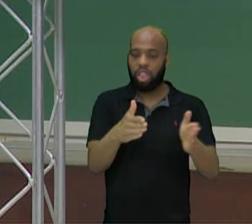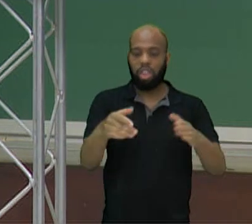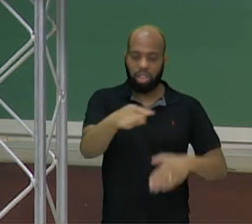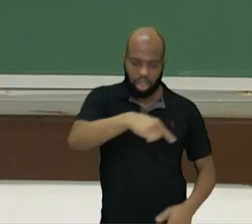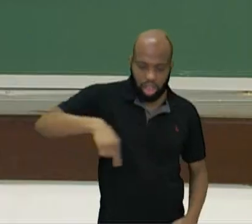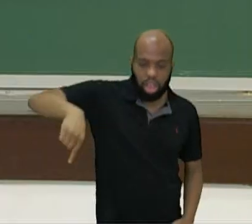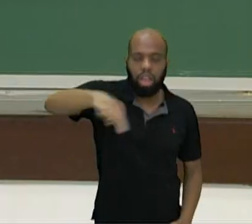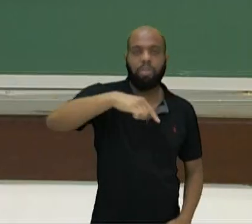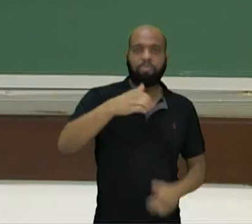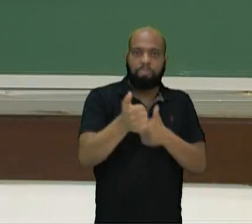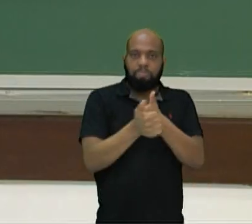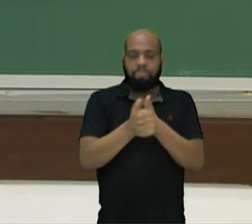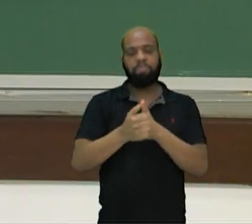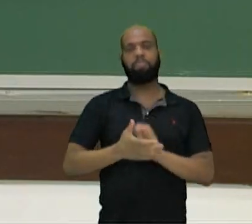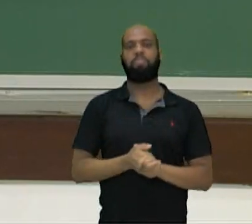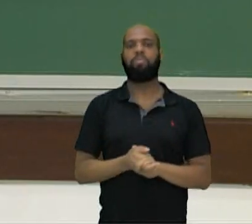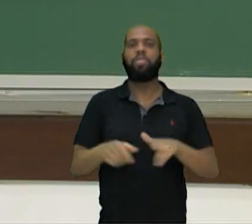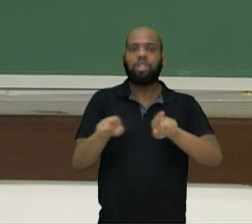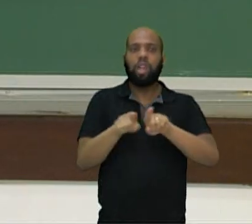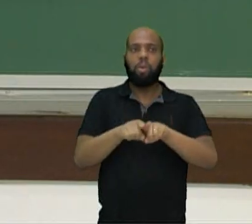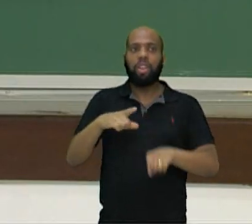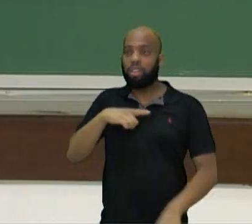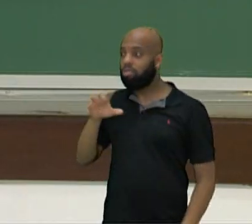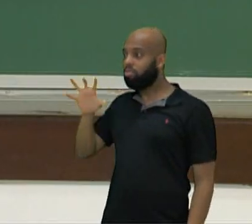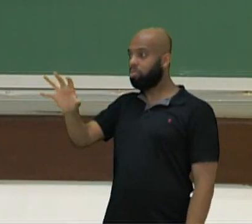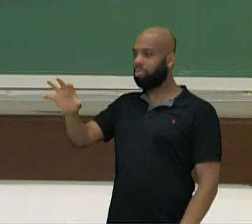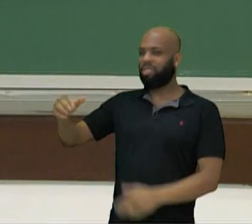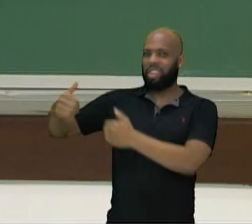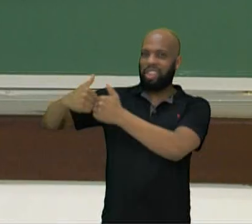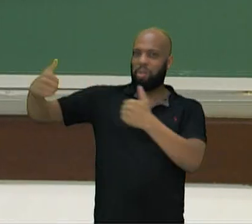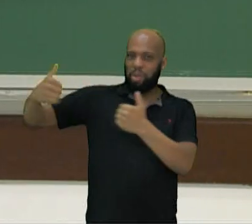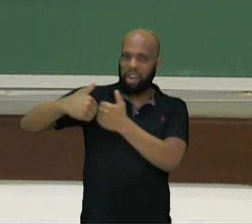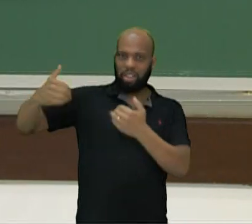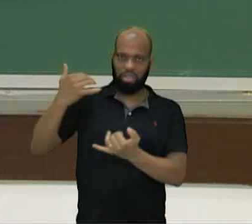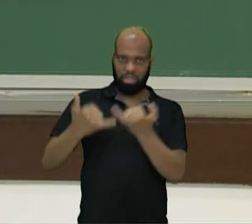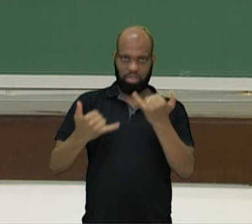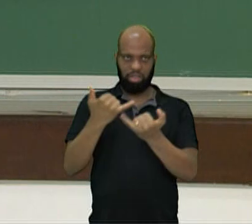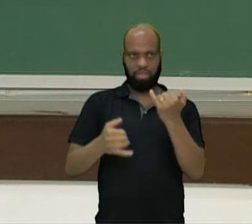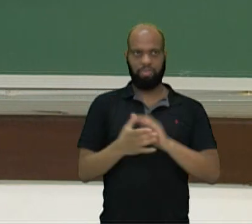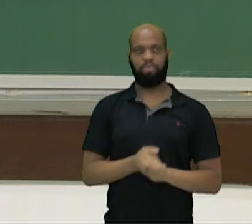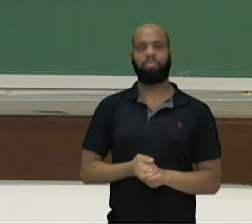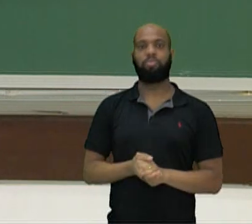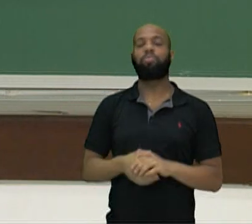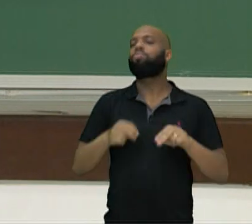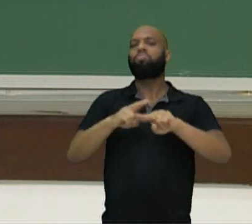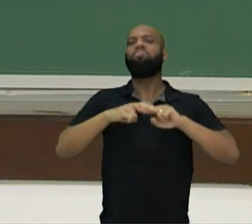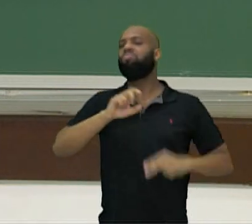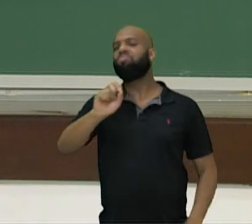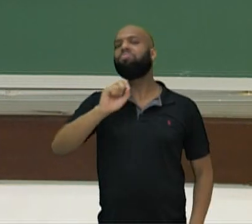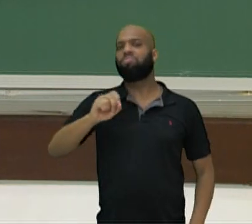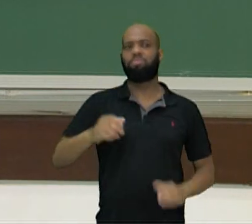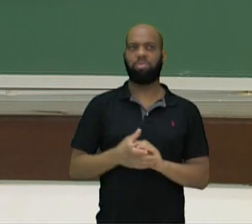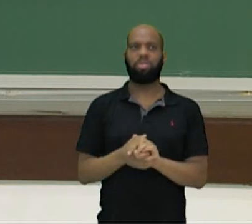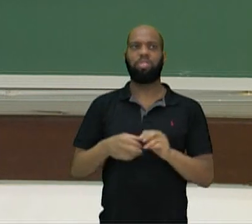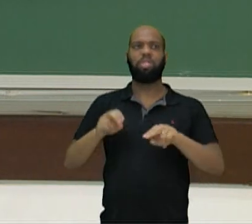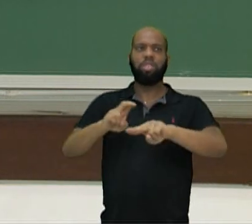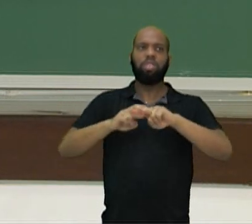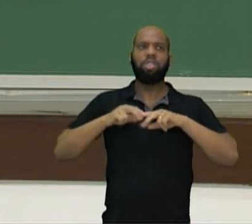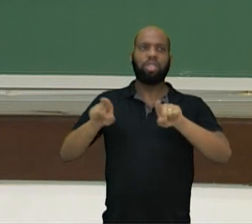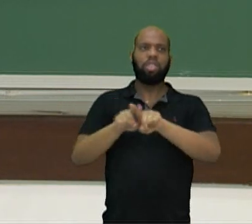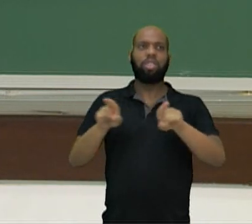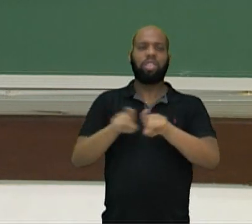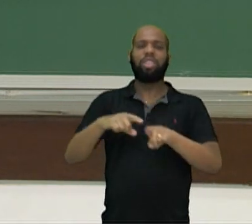assim a gente teria essa região desse grande falhamento. Ora, esse falhamento foi por conta, inclusive, da